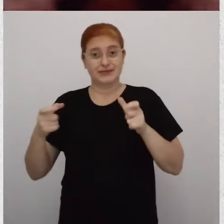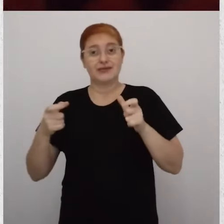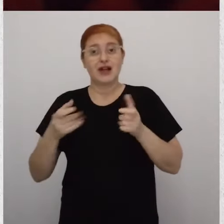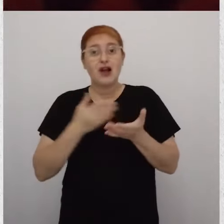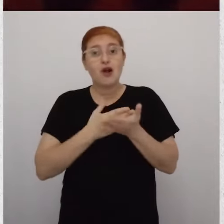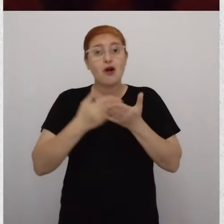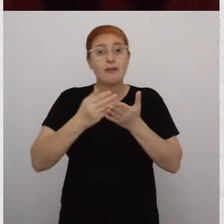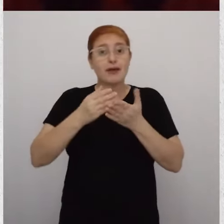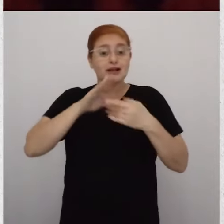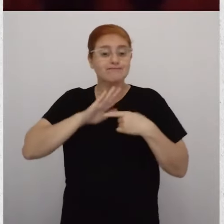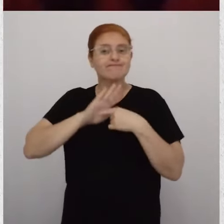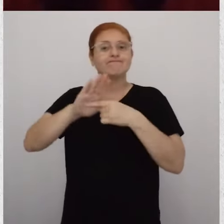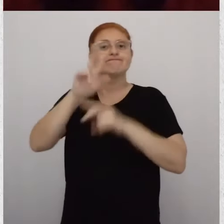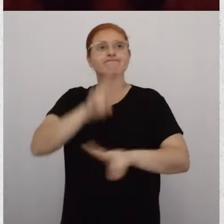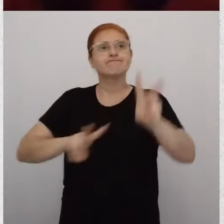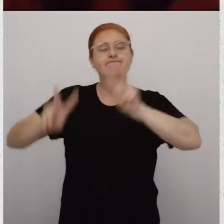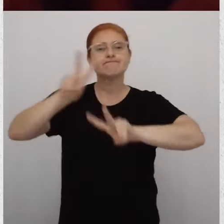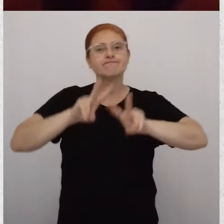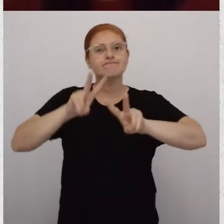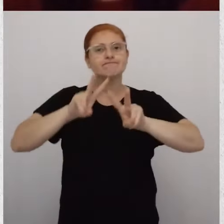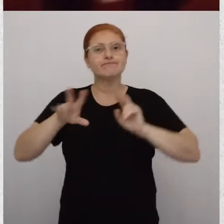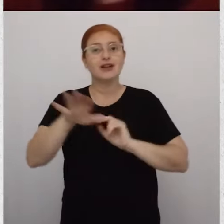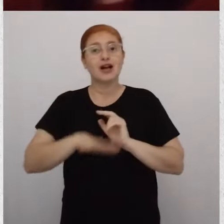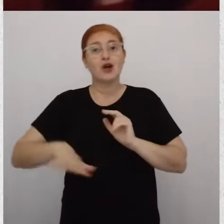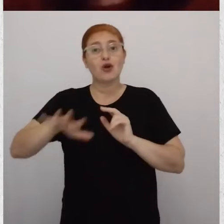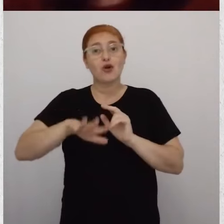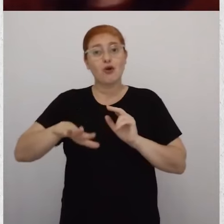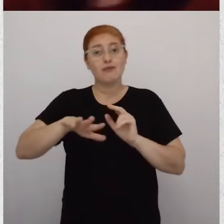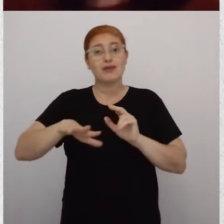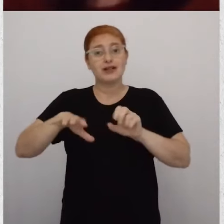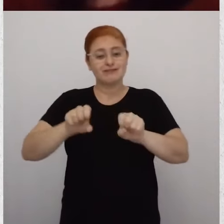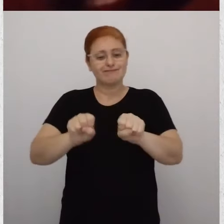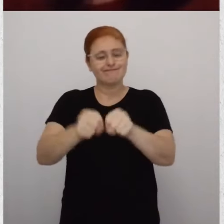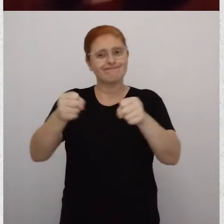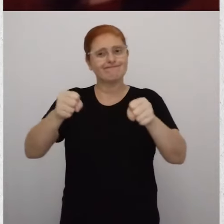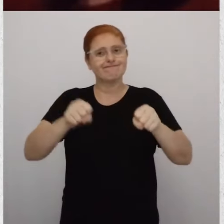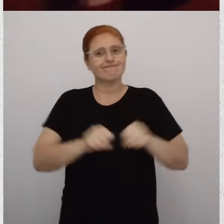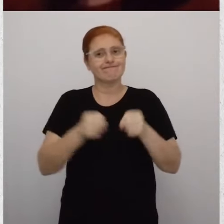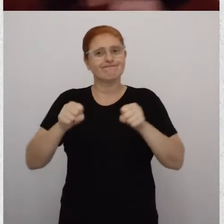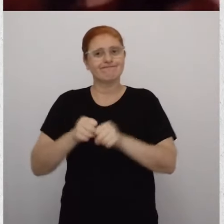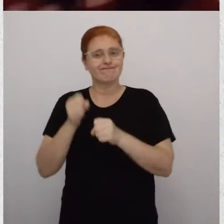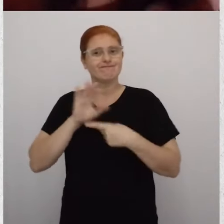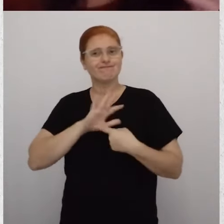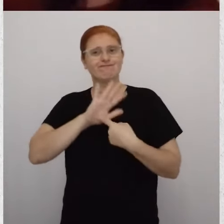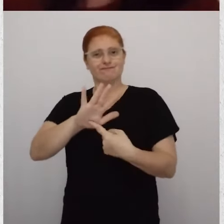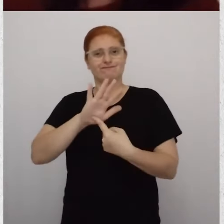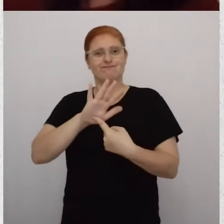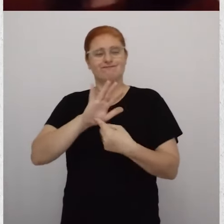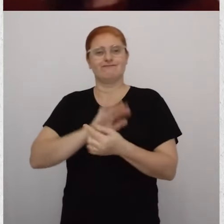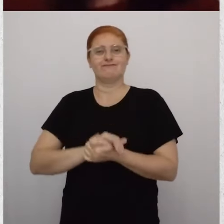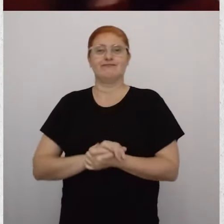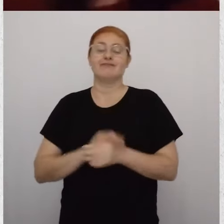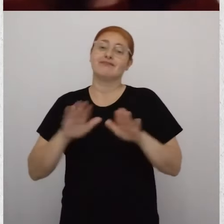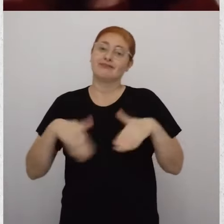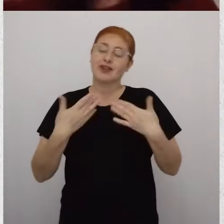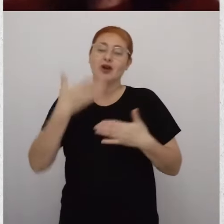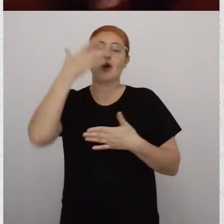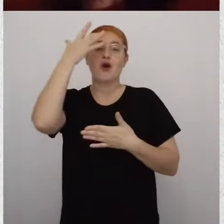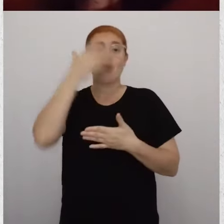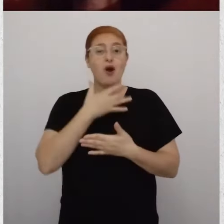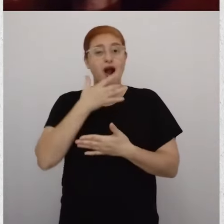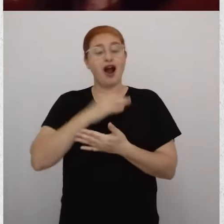visível. E o campo começa, a fragmentação começa a se tornar aparente, né? E eu acho que esse é